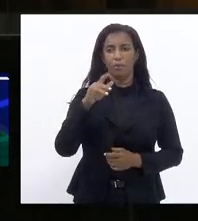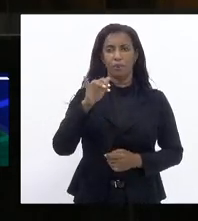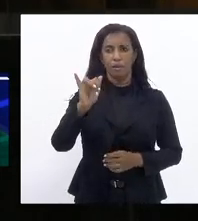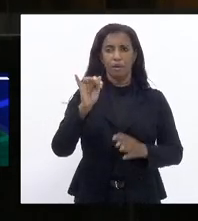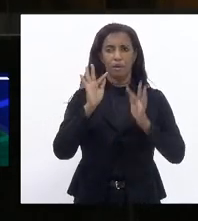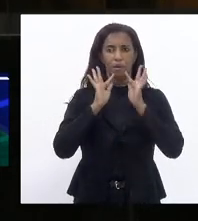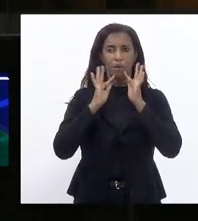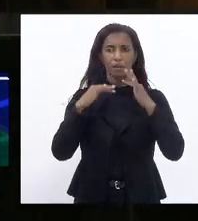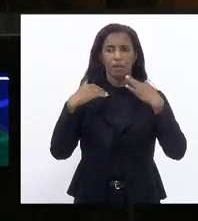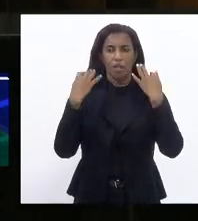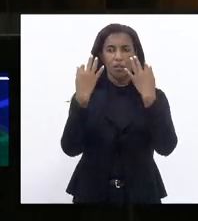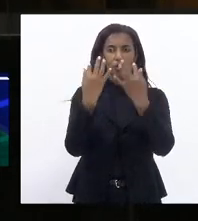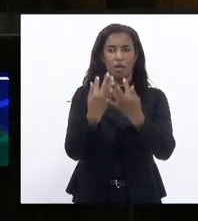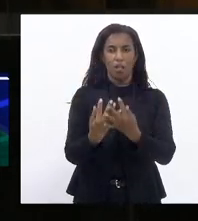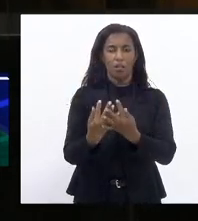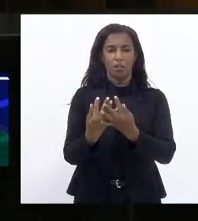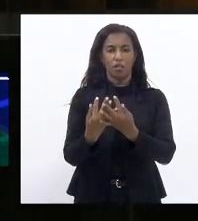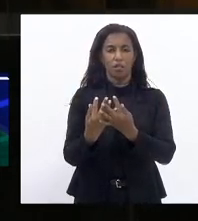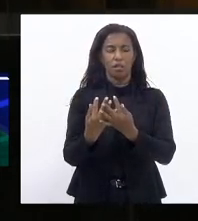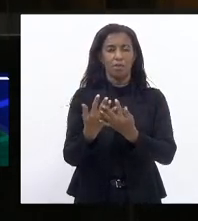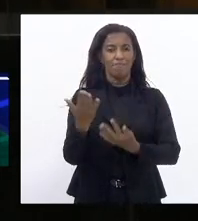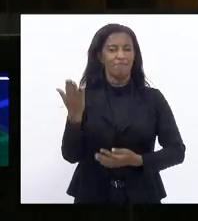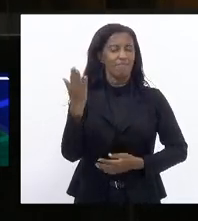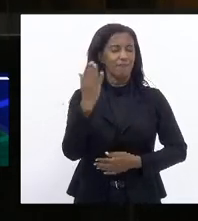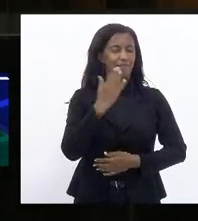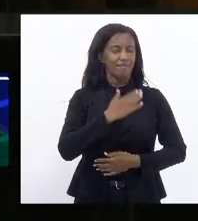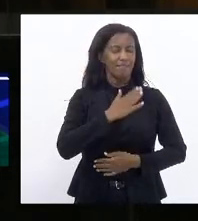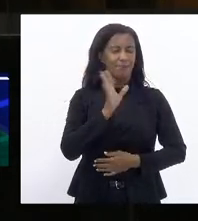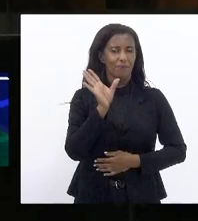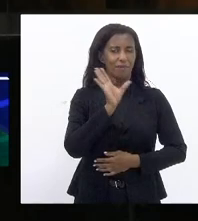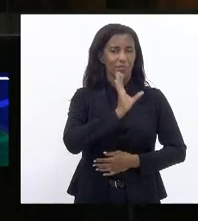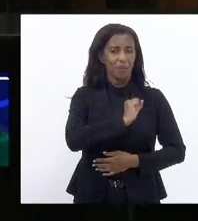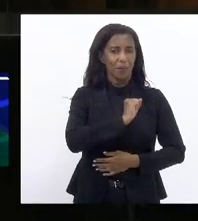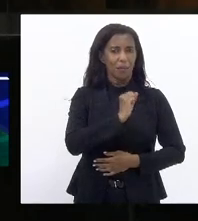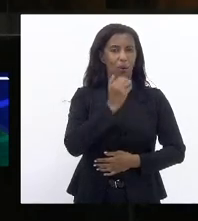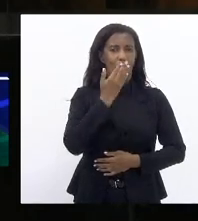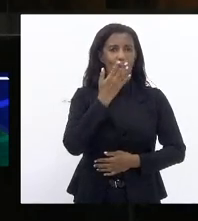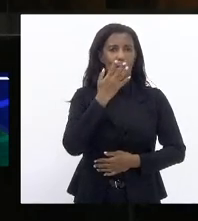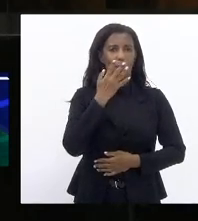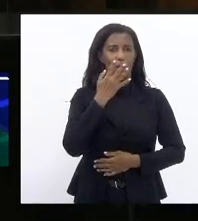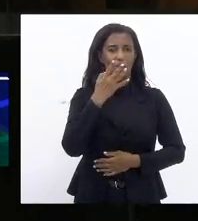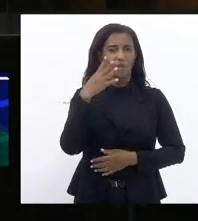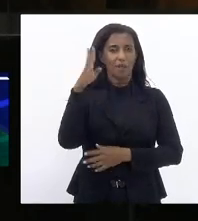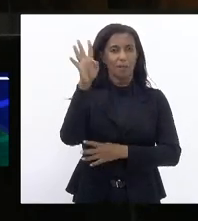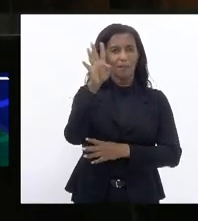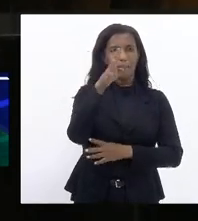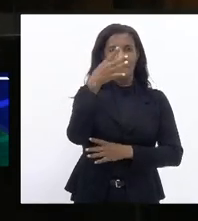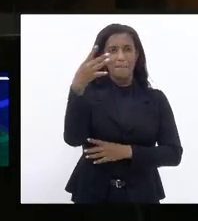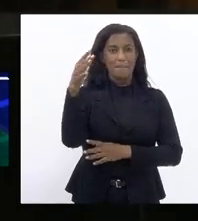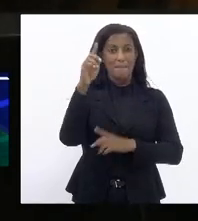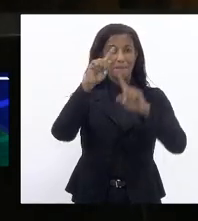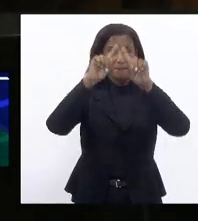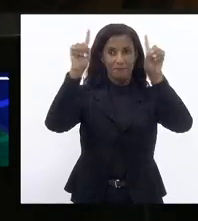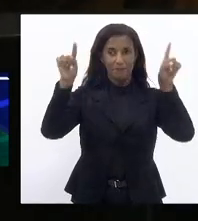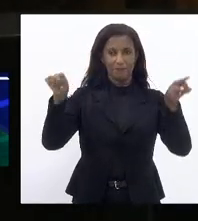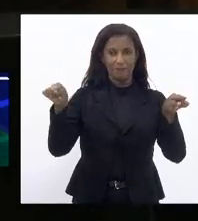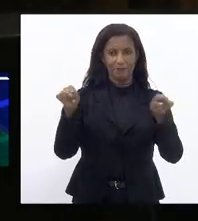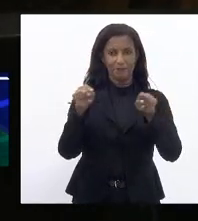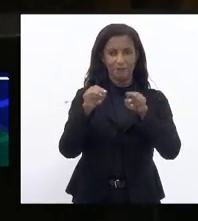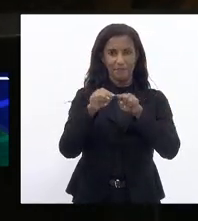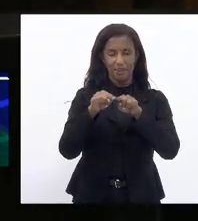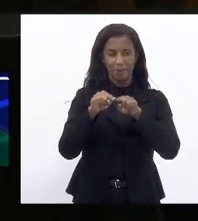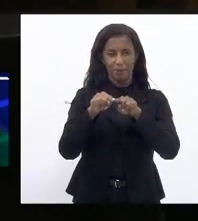família, patriota que ama as cores da nossa bandeira. Sérgio